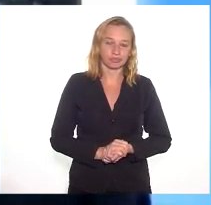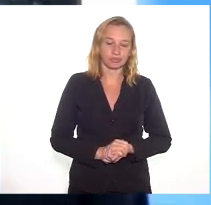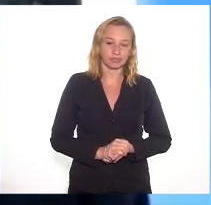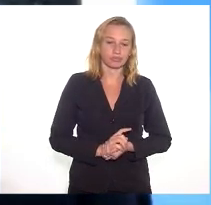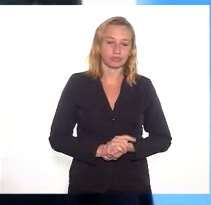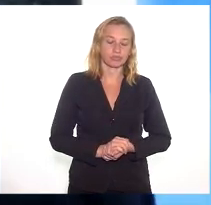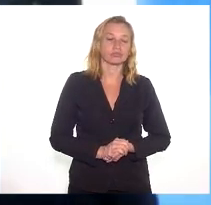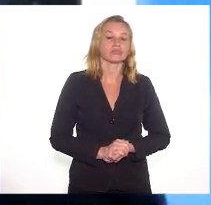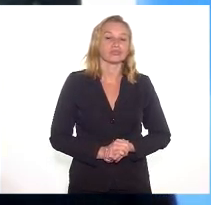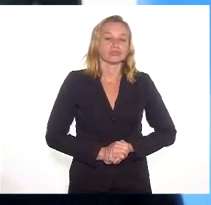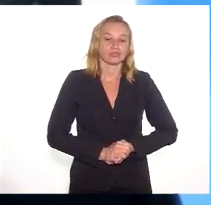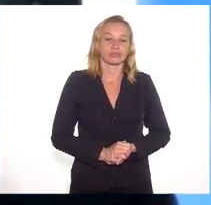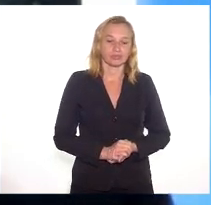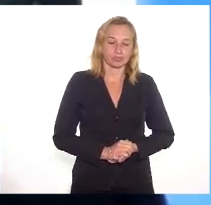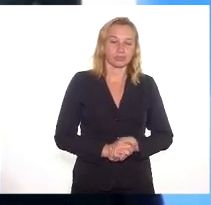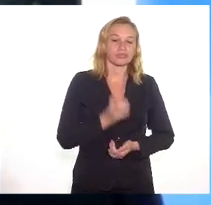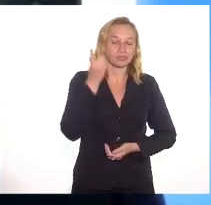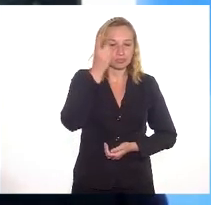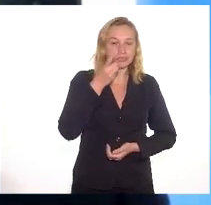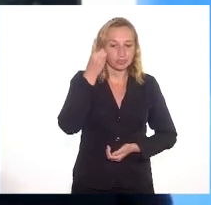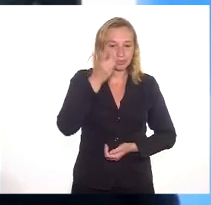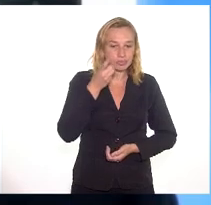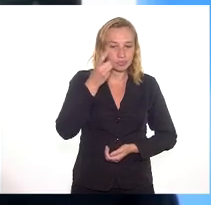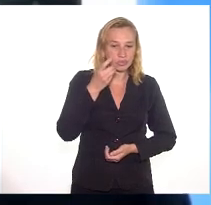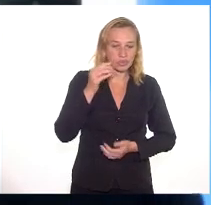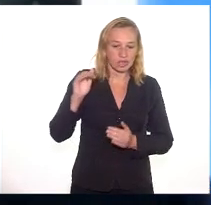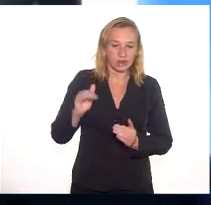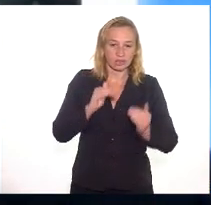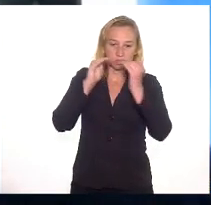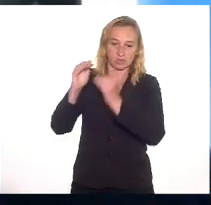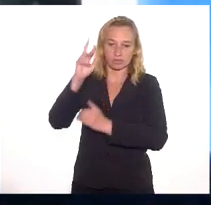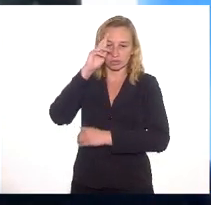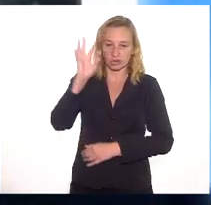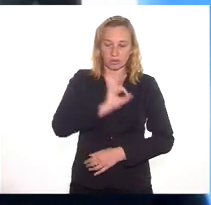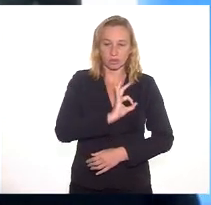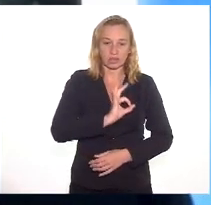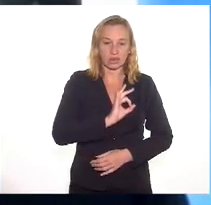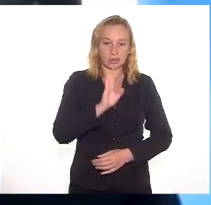ainda não votou. Deputado Subtenente Bernardo,